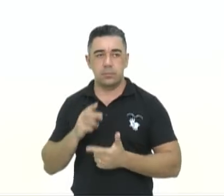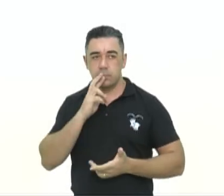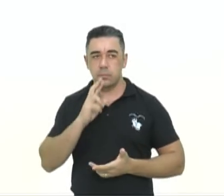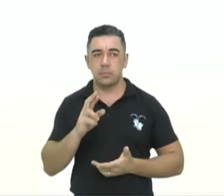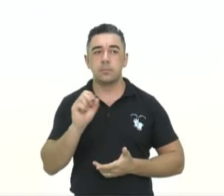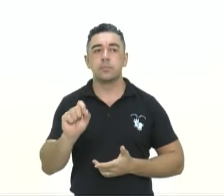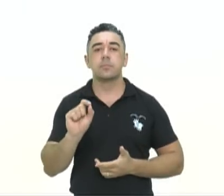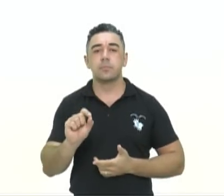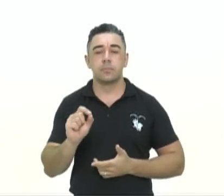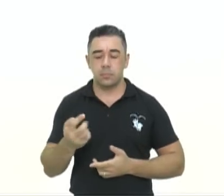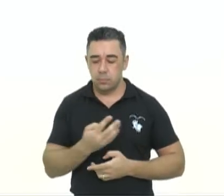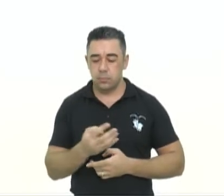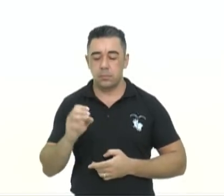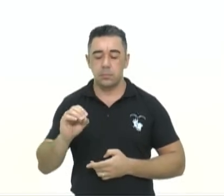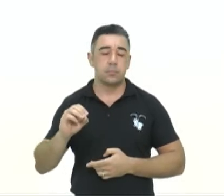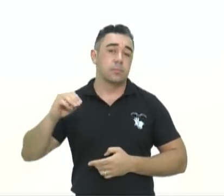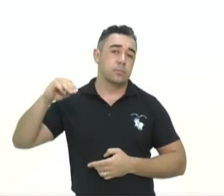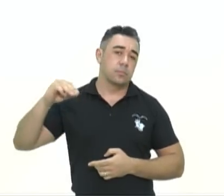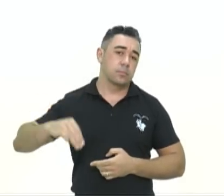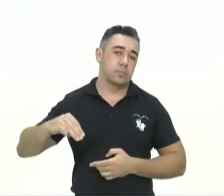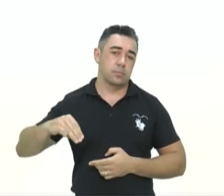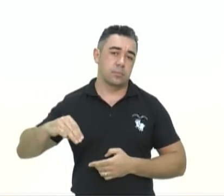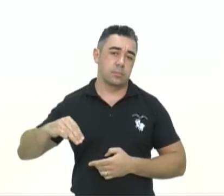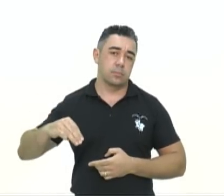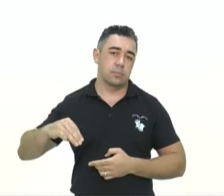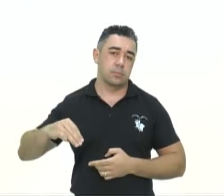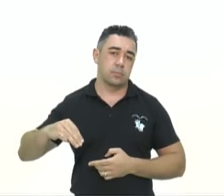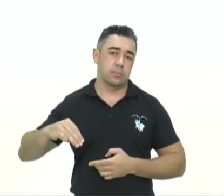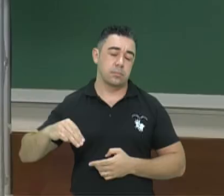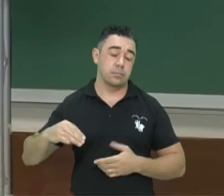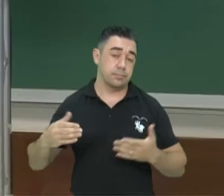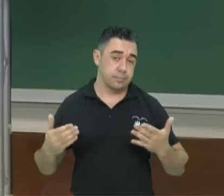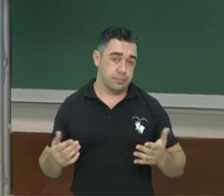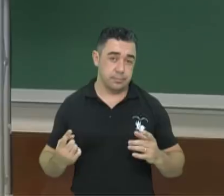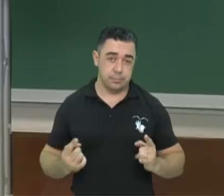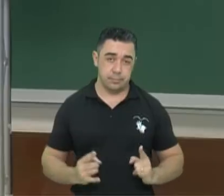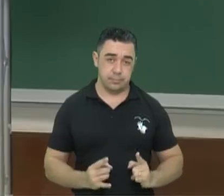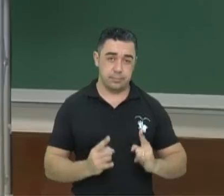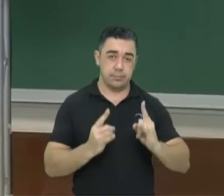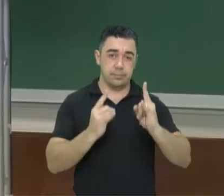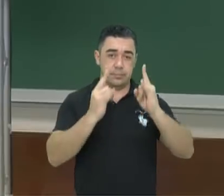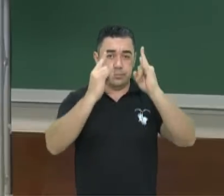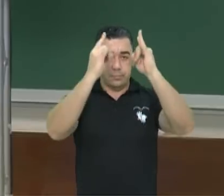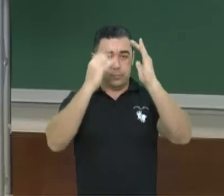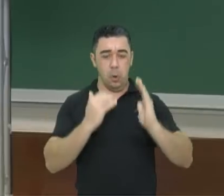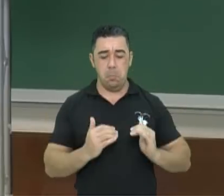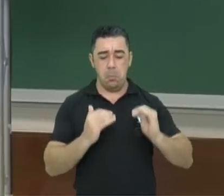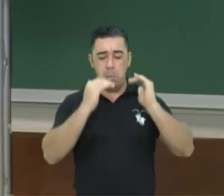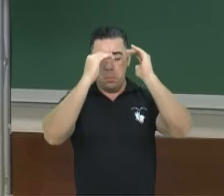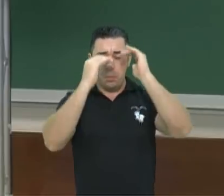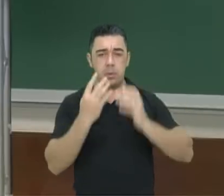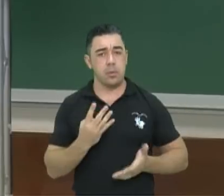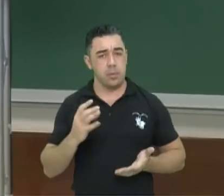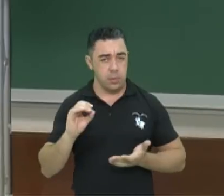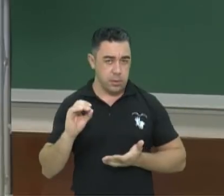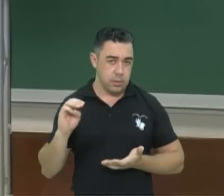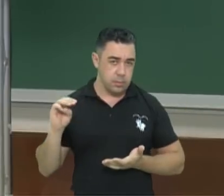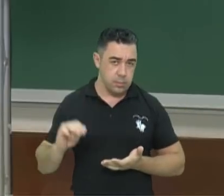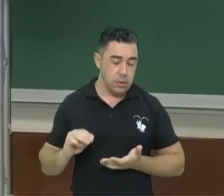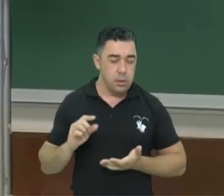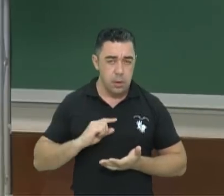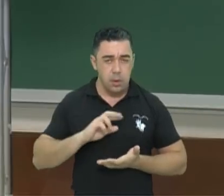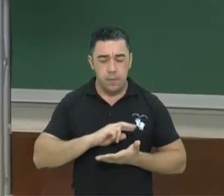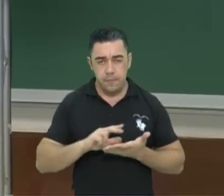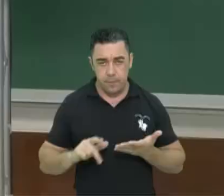vou ter a altura deste edifício de 40 metros. Então, eu tinha várias